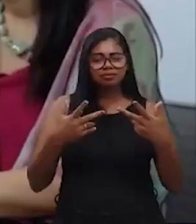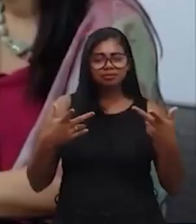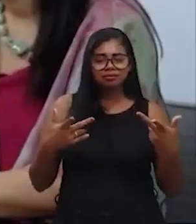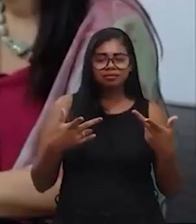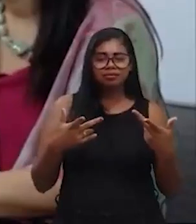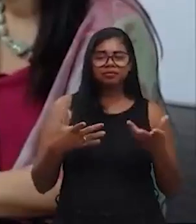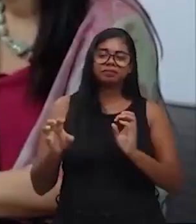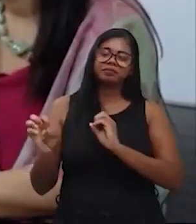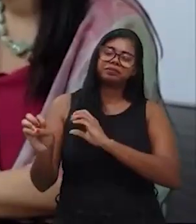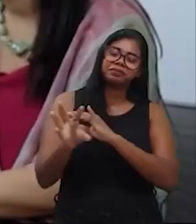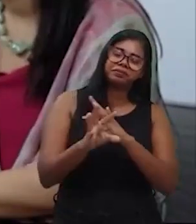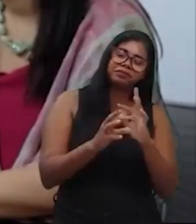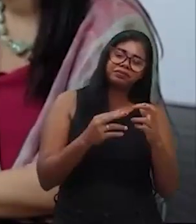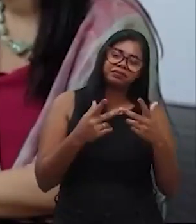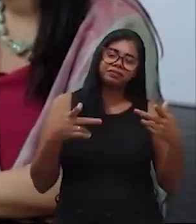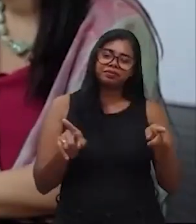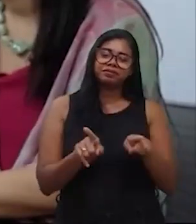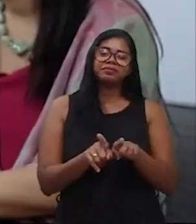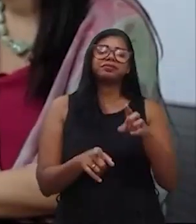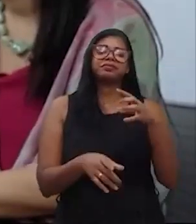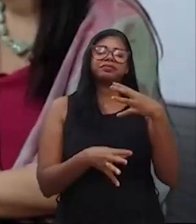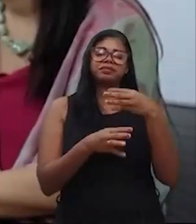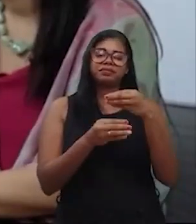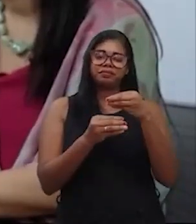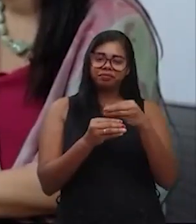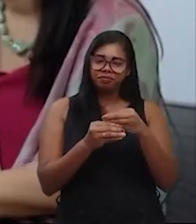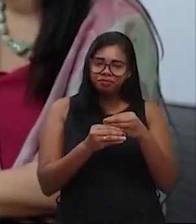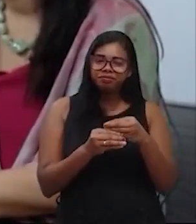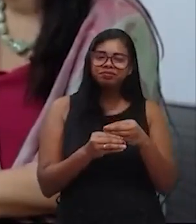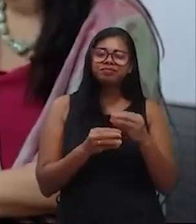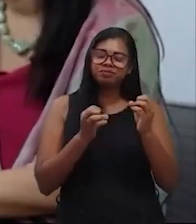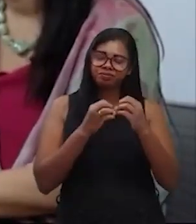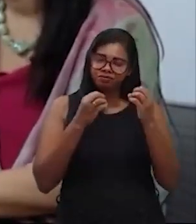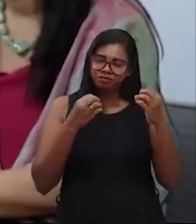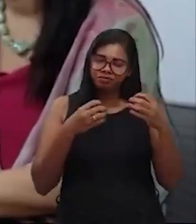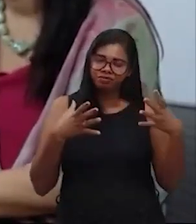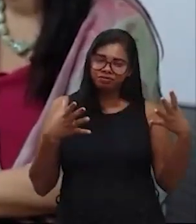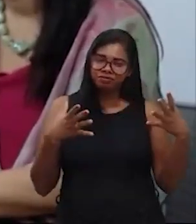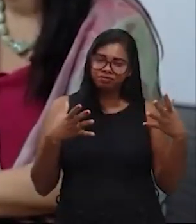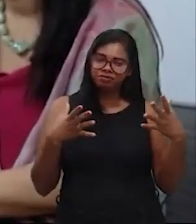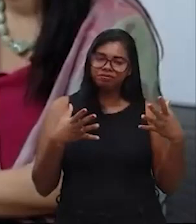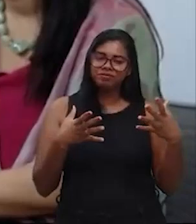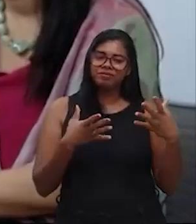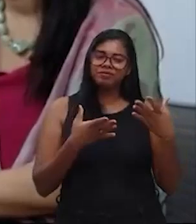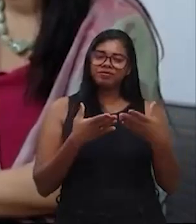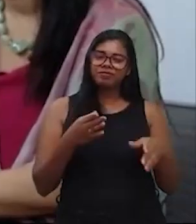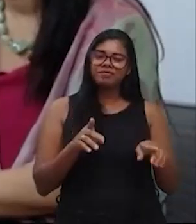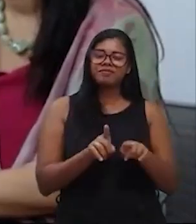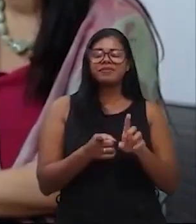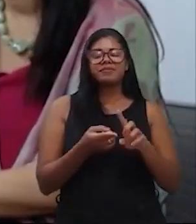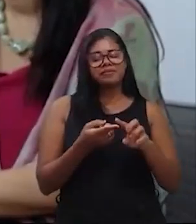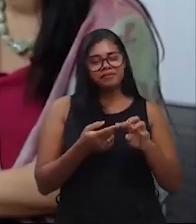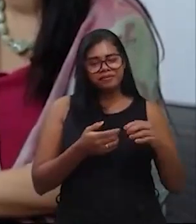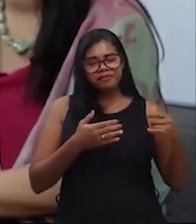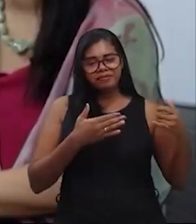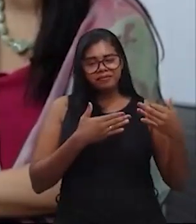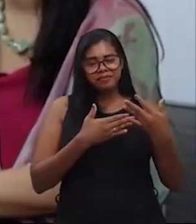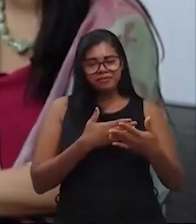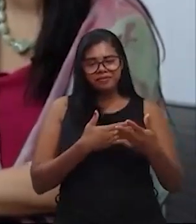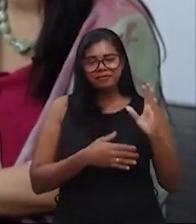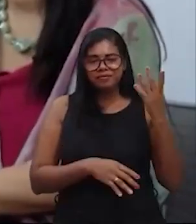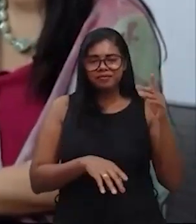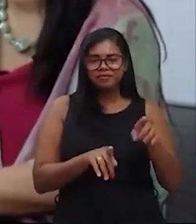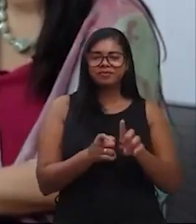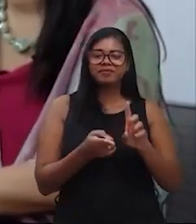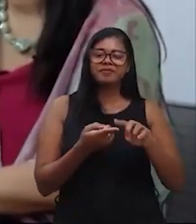toda a educação, toda coisa é colocada na infância pra gente ser criativo e como a gente vai perdendo isso. Sim. E para